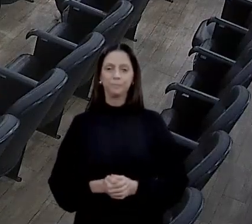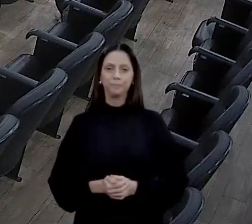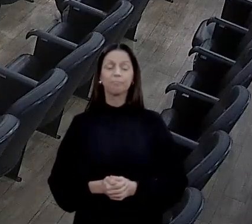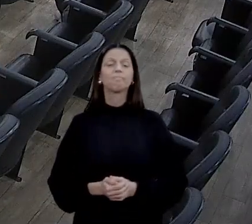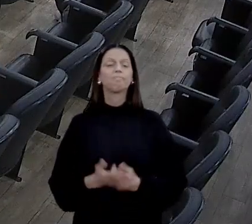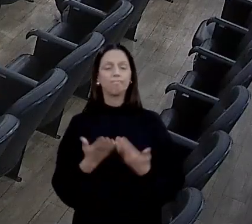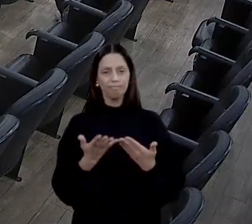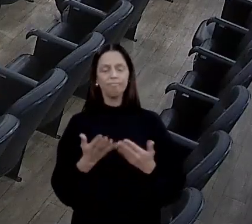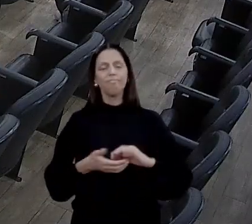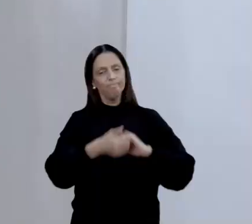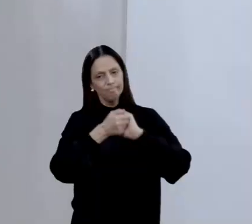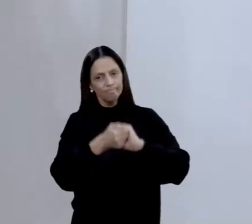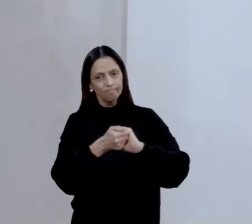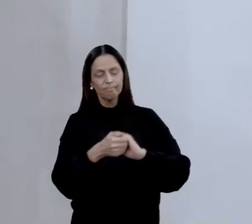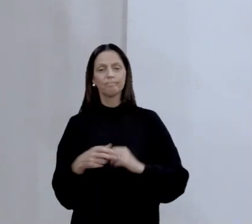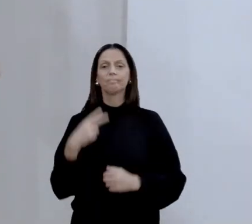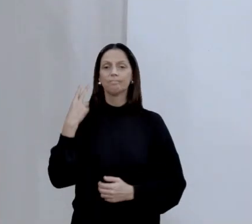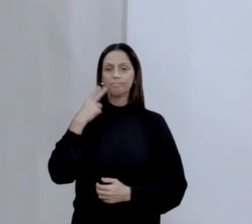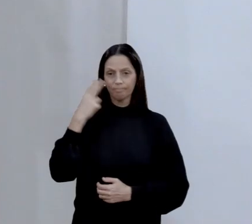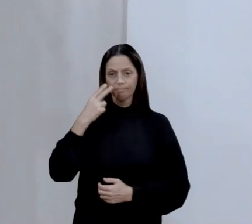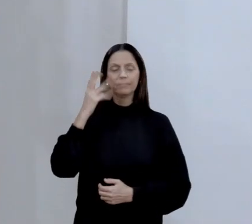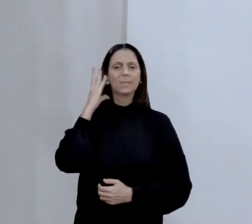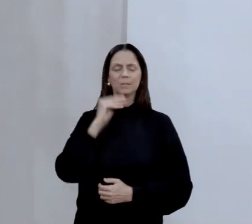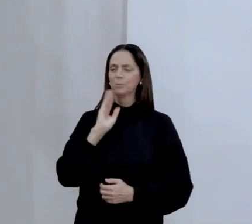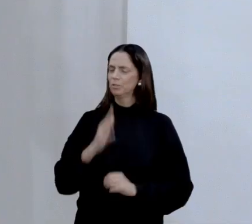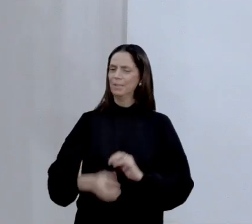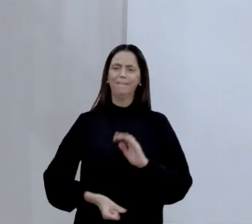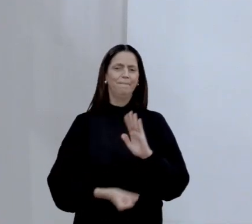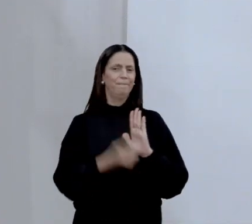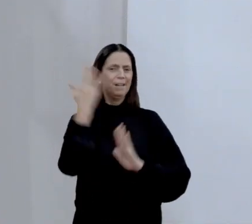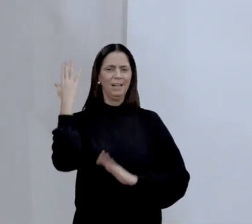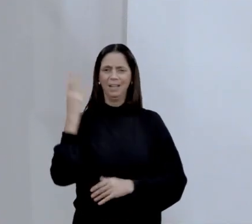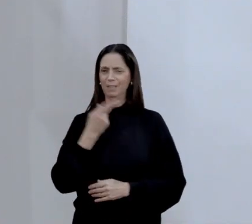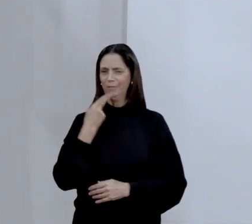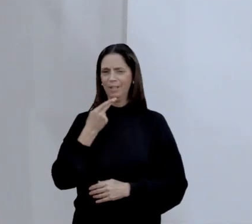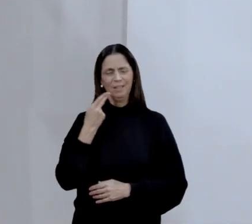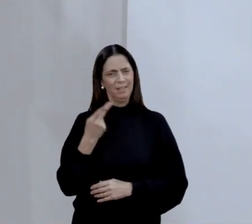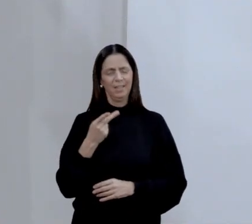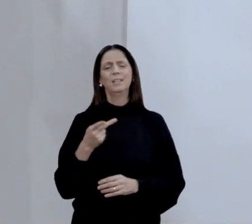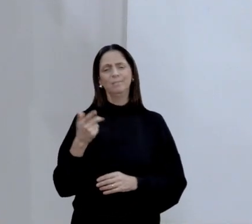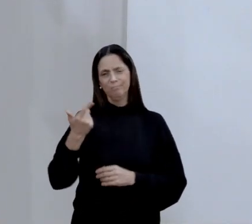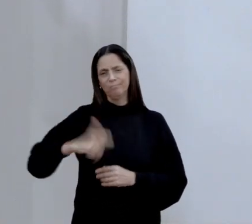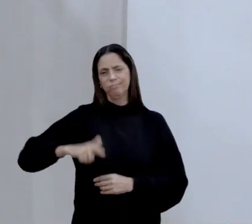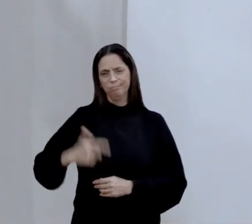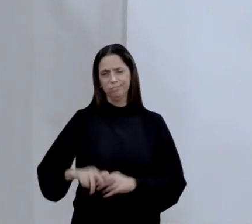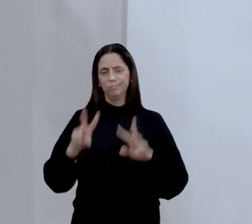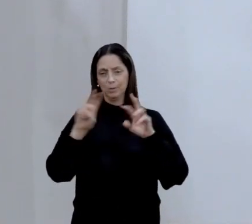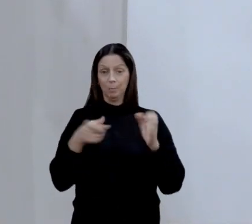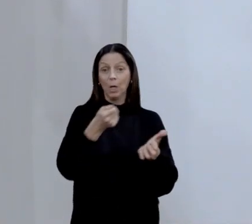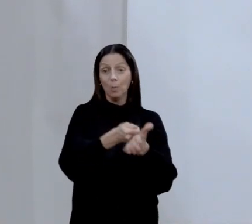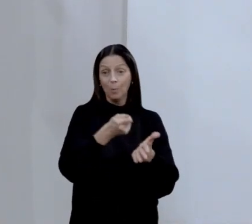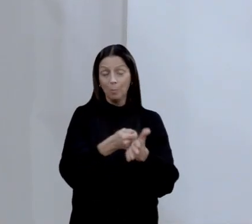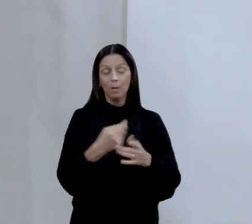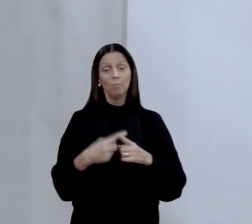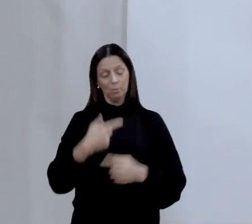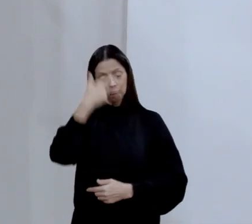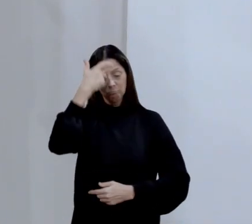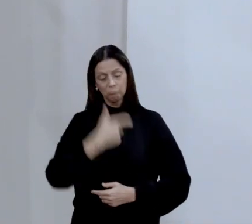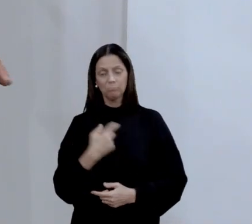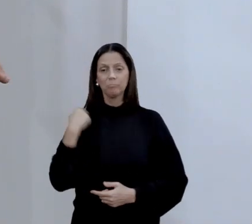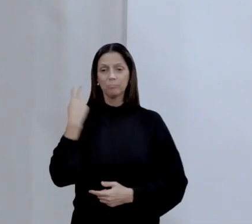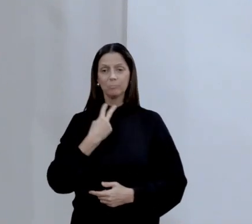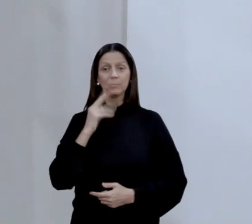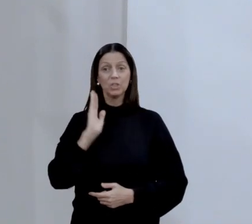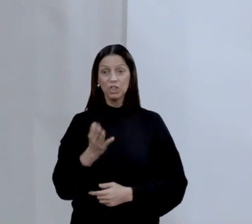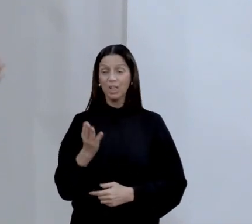Queria cumprimentar o vereador Gilson. Fiz já diversas falas sobre esse assunto aqui nesta casa, cobranças nesse sentido, até por ser um vereador que tem